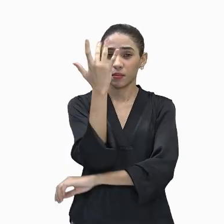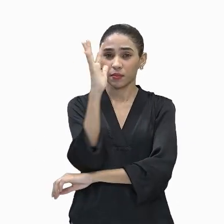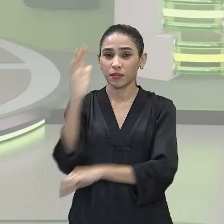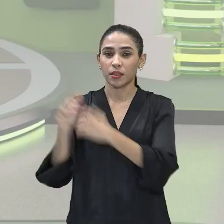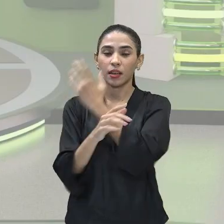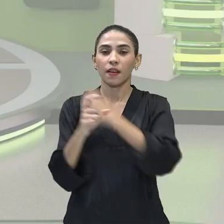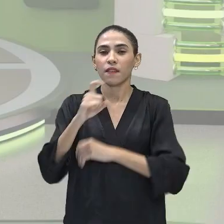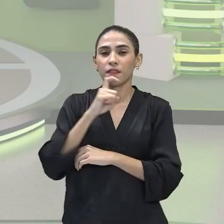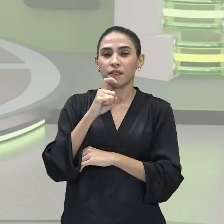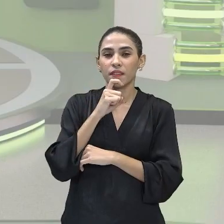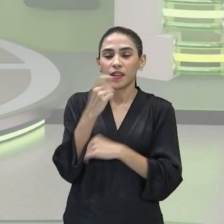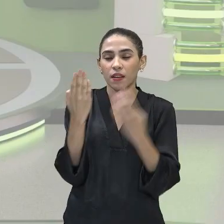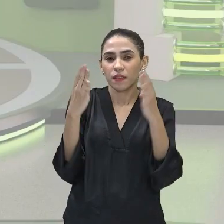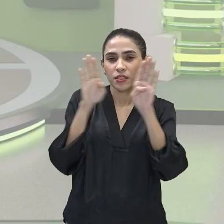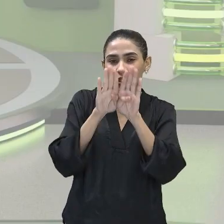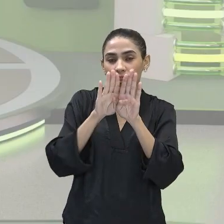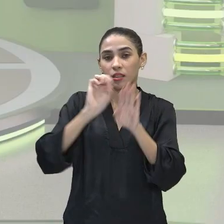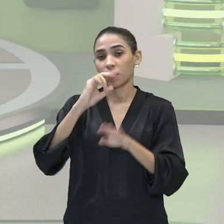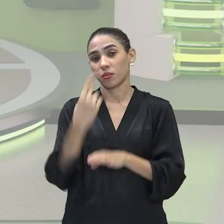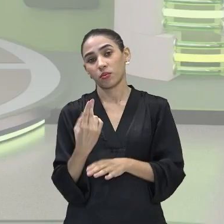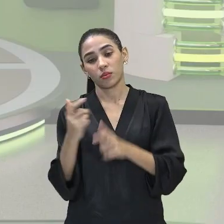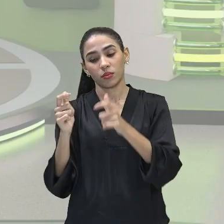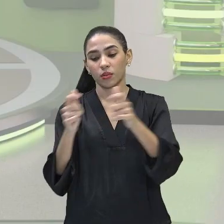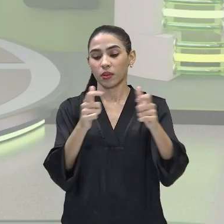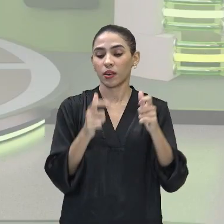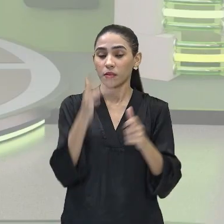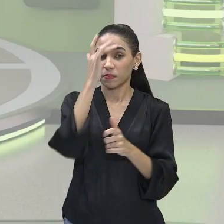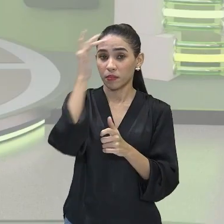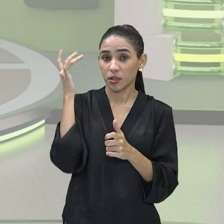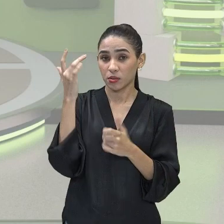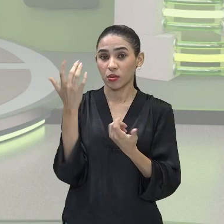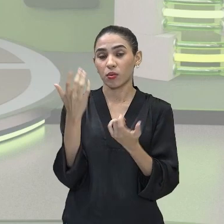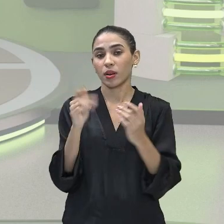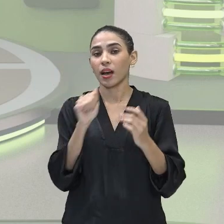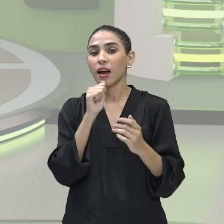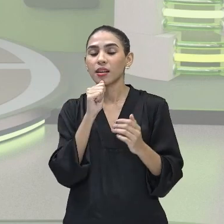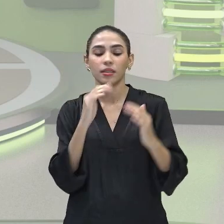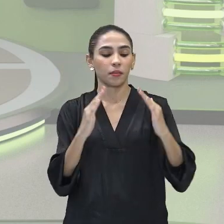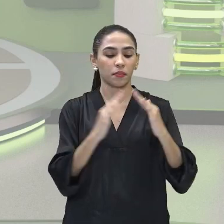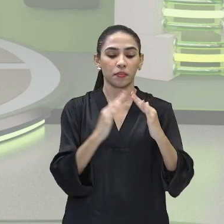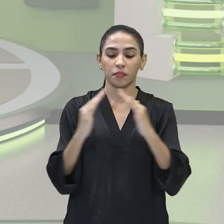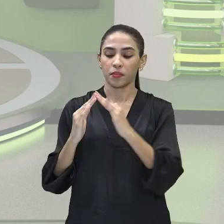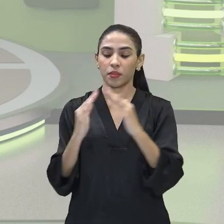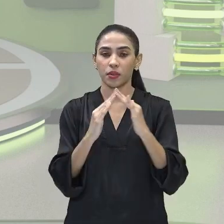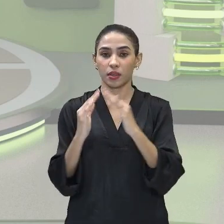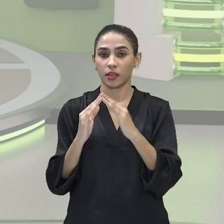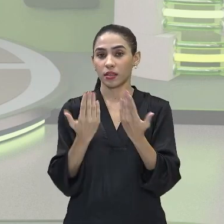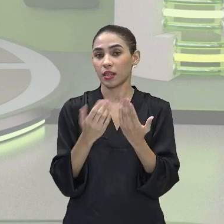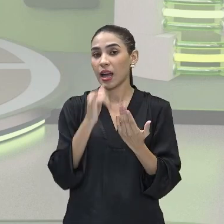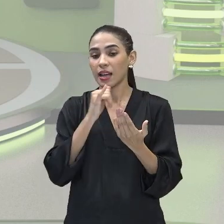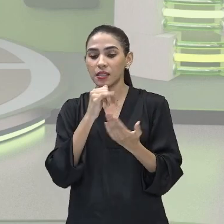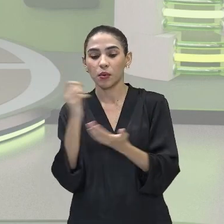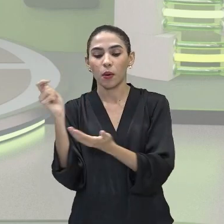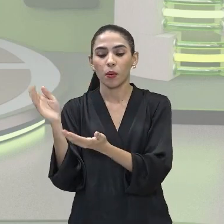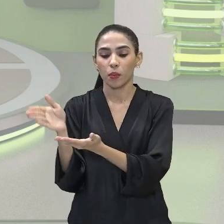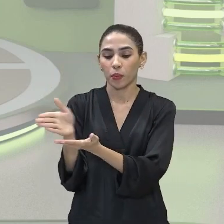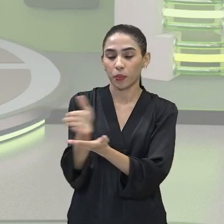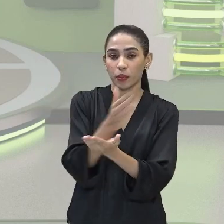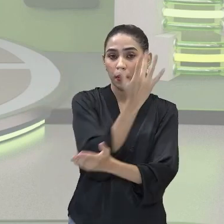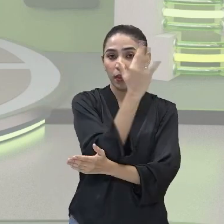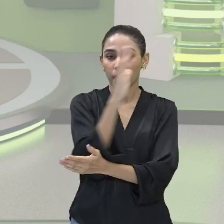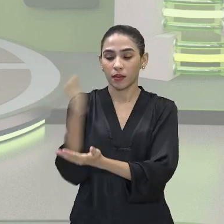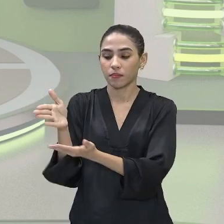por exemplo, ou regiões onde as pessoas estão habitando ali, né, retiraram a vegetação daquele ambiente,